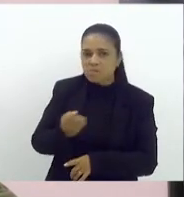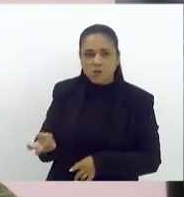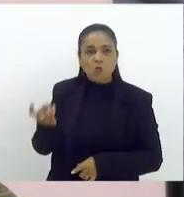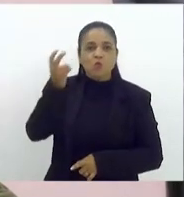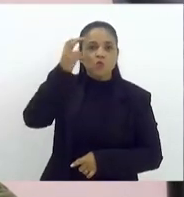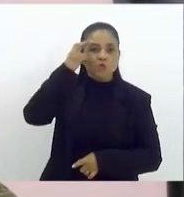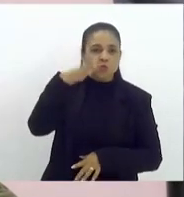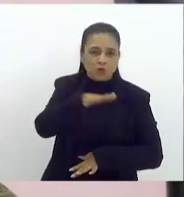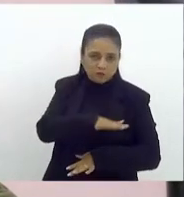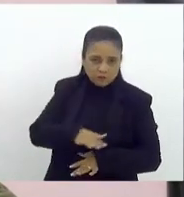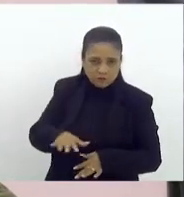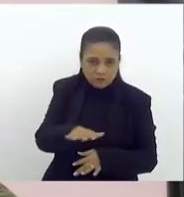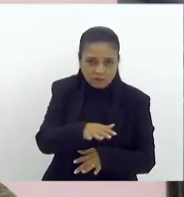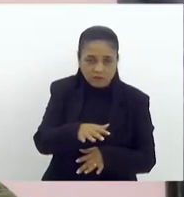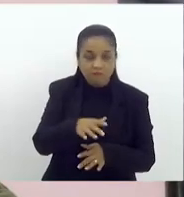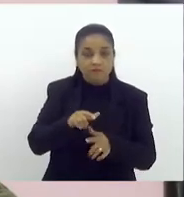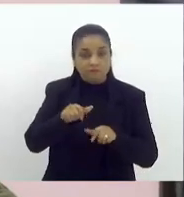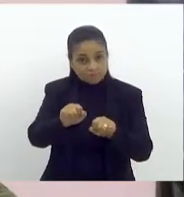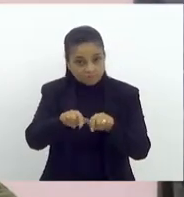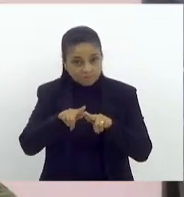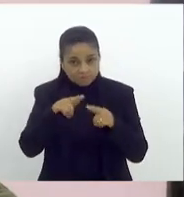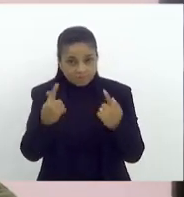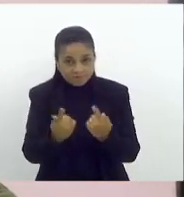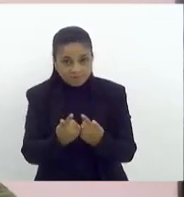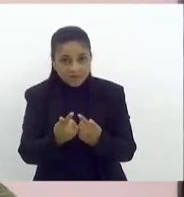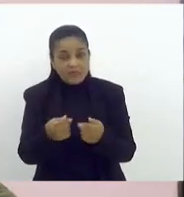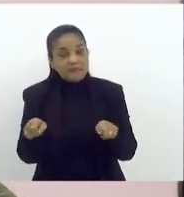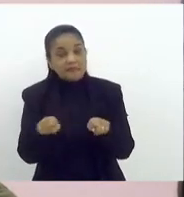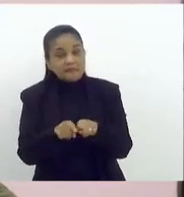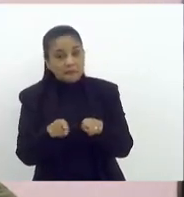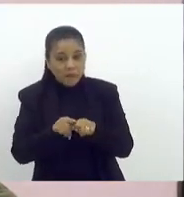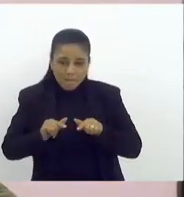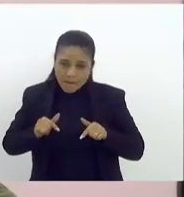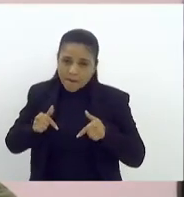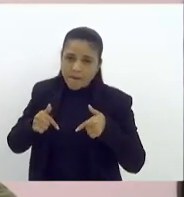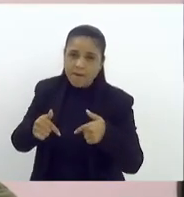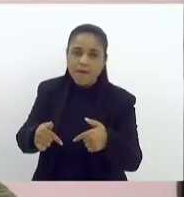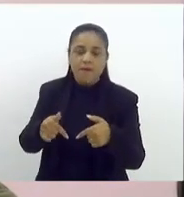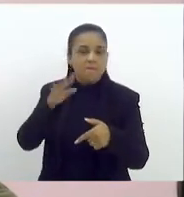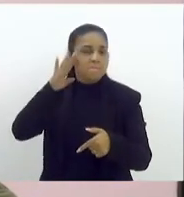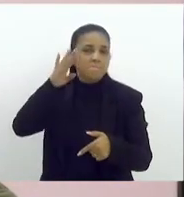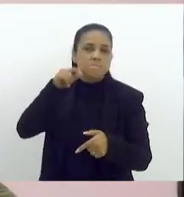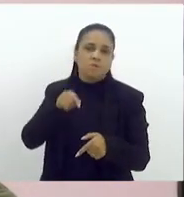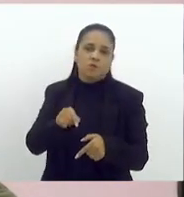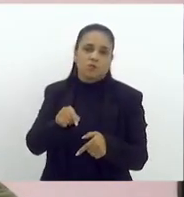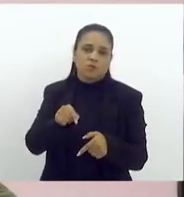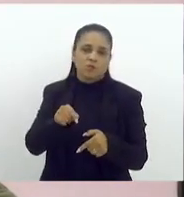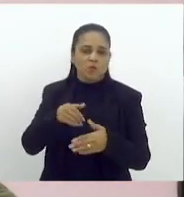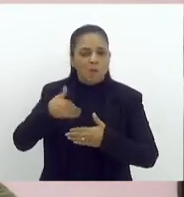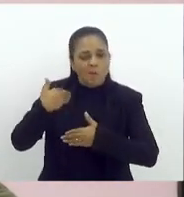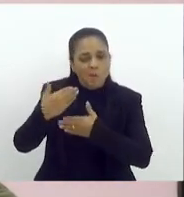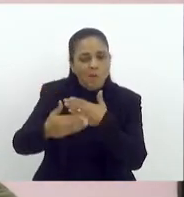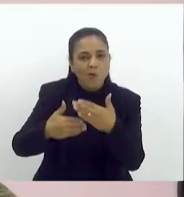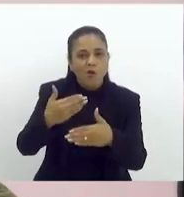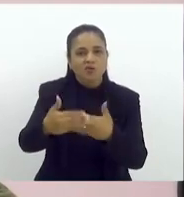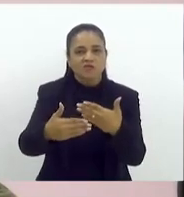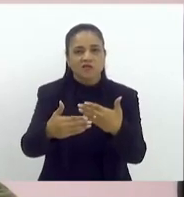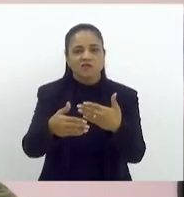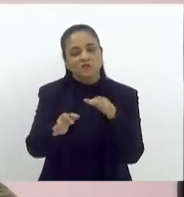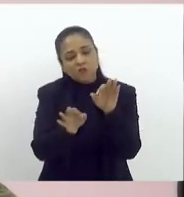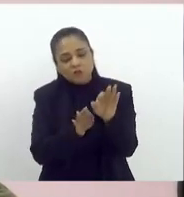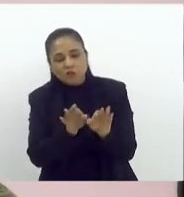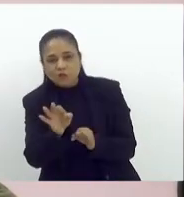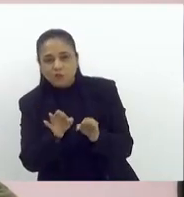a frente parlamentar ela tem que servir também e fundamentalmente por um processo de formulação